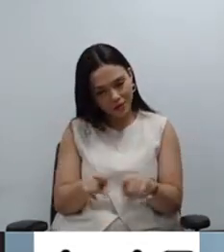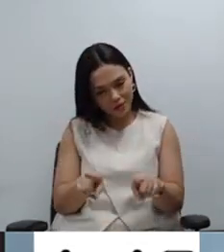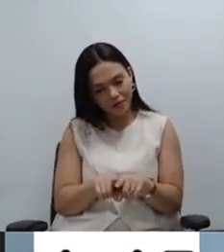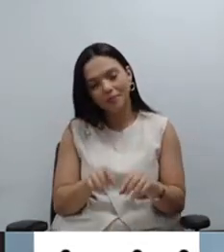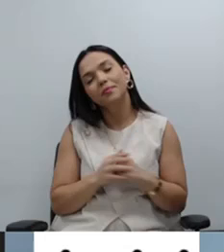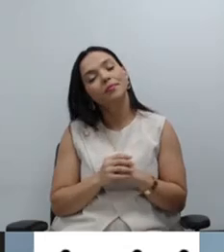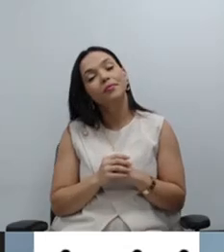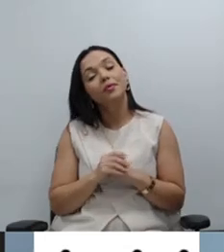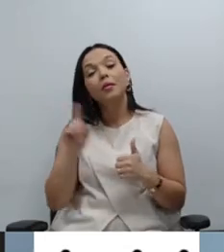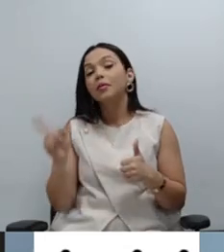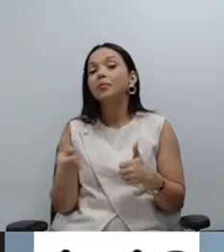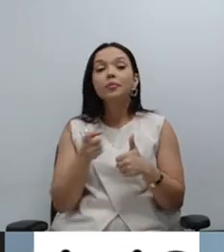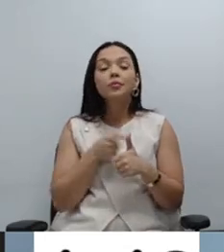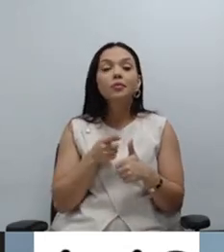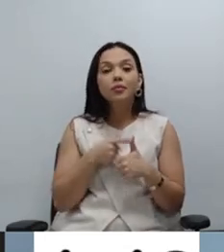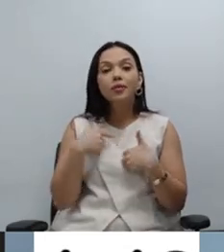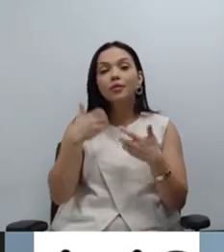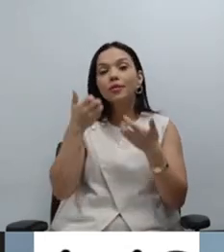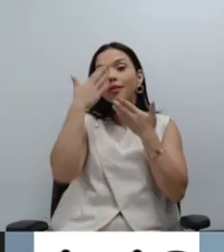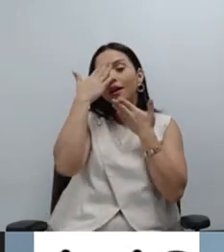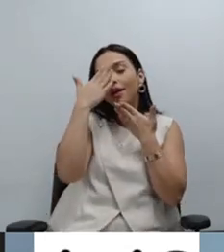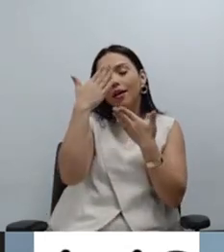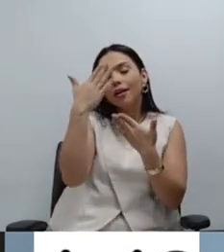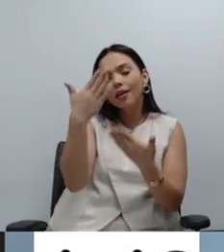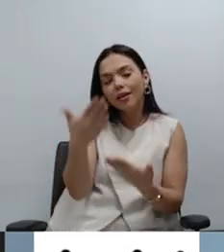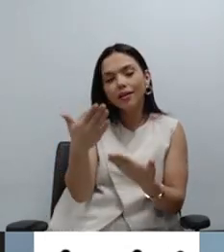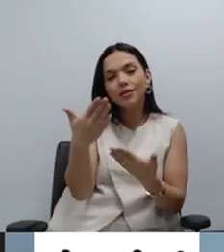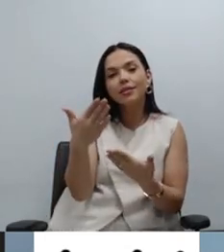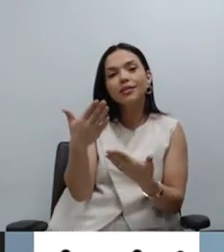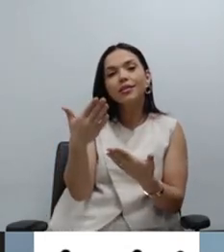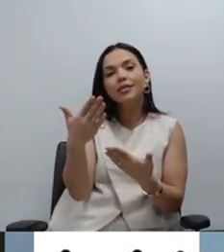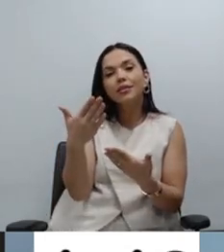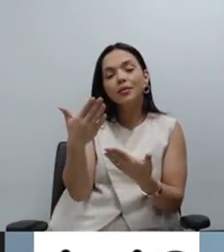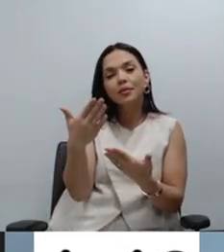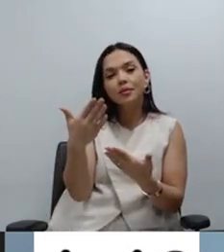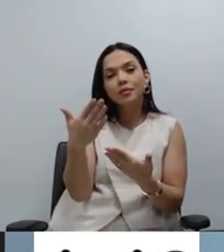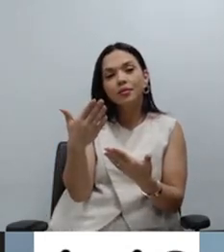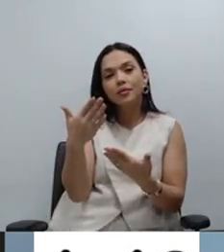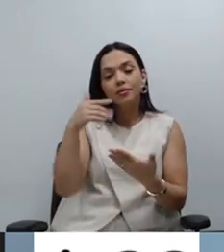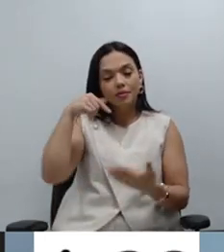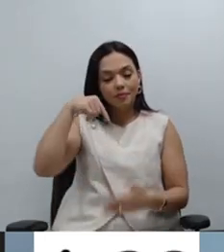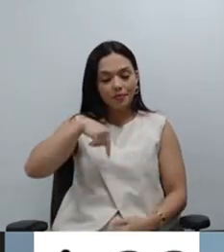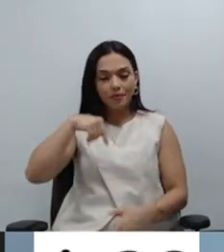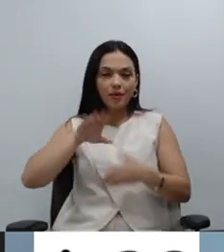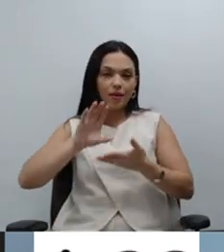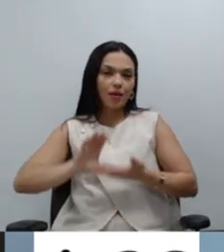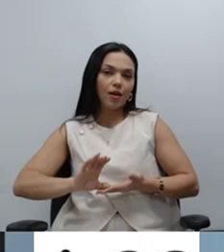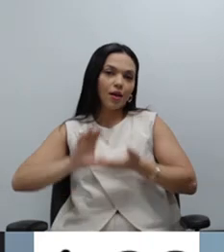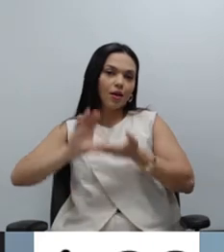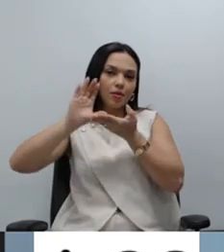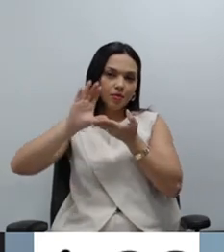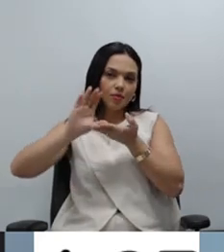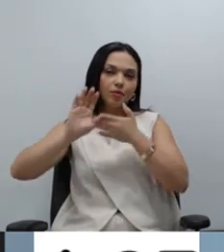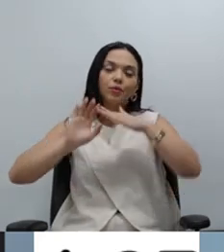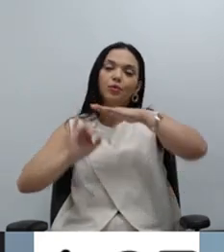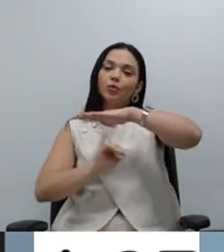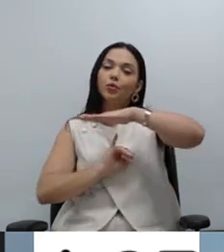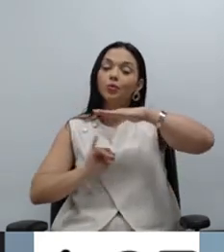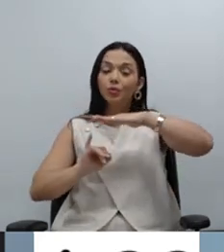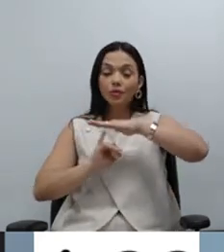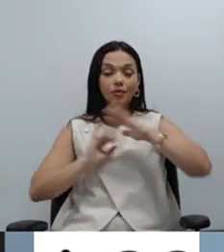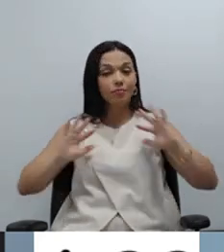Primeiramente, eu gostaria de agradecer a esse conselho, a instituição como um